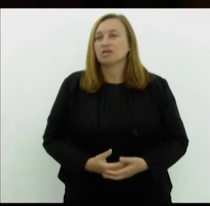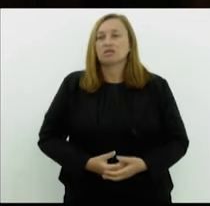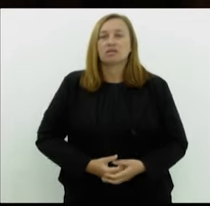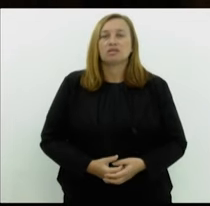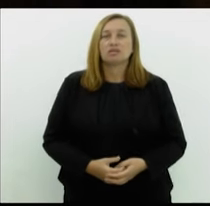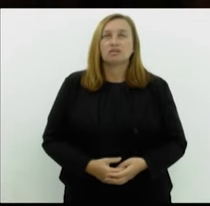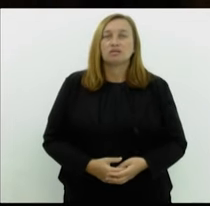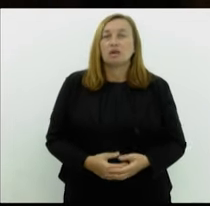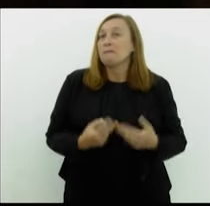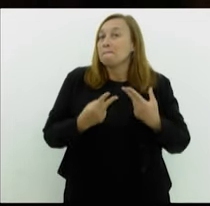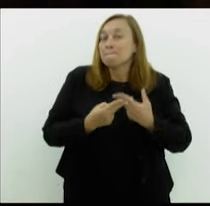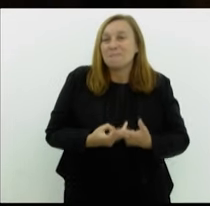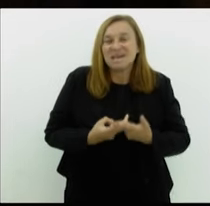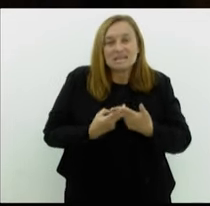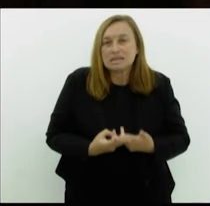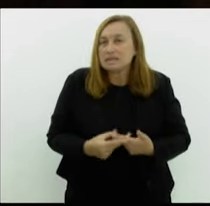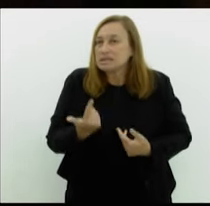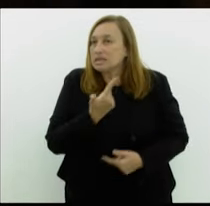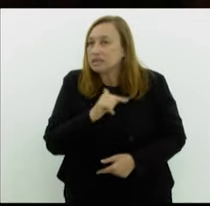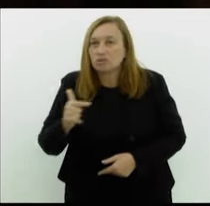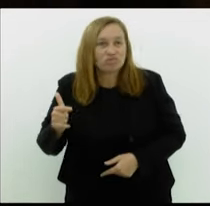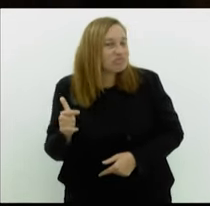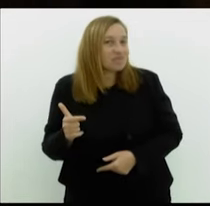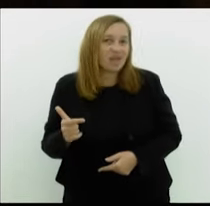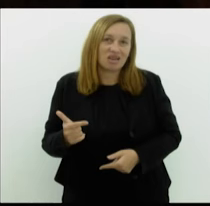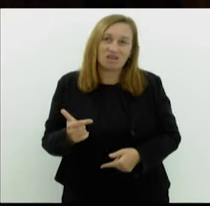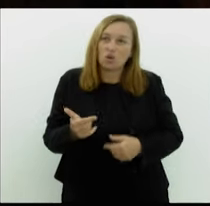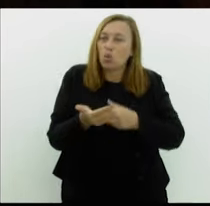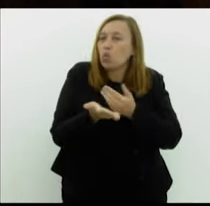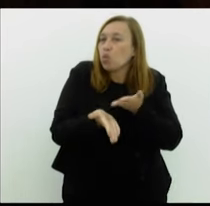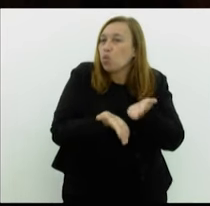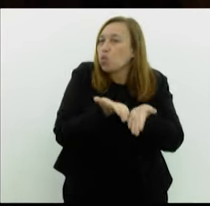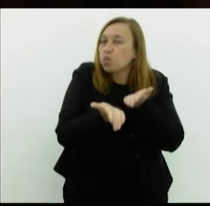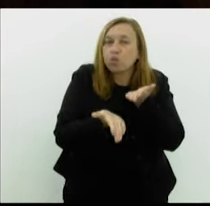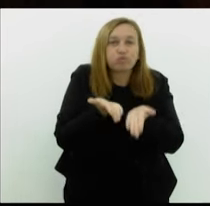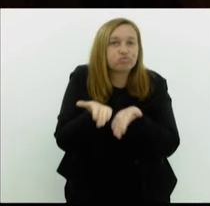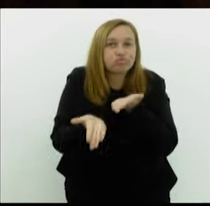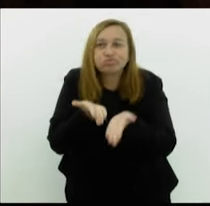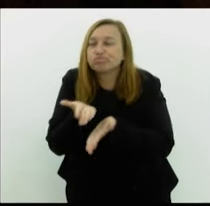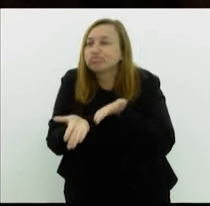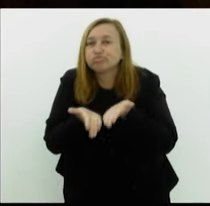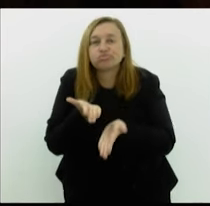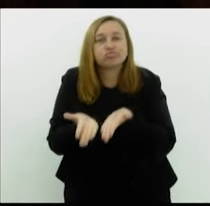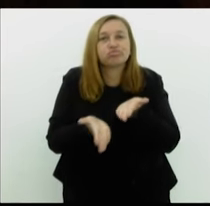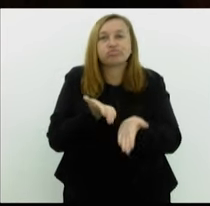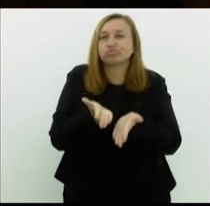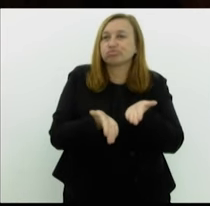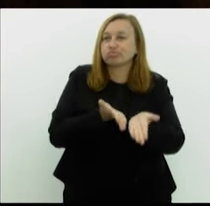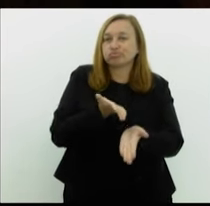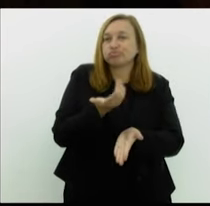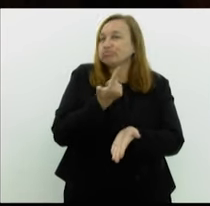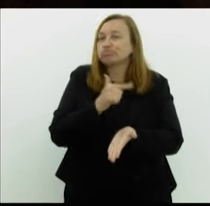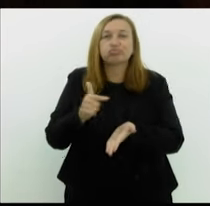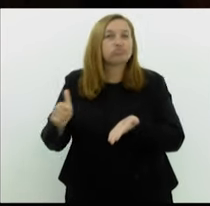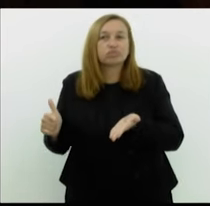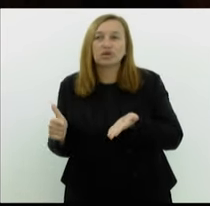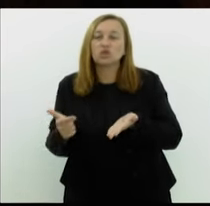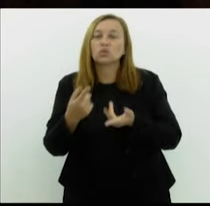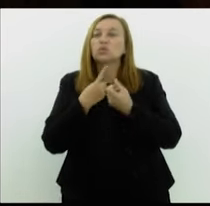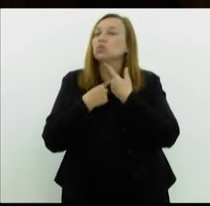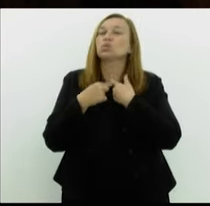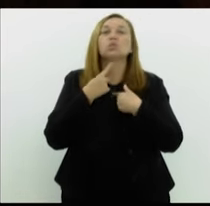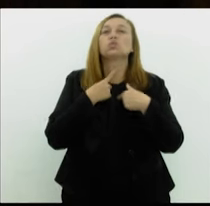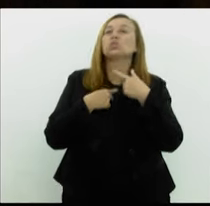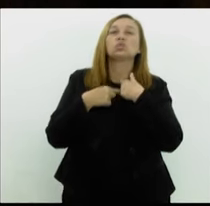diz no popular, ele não tem mais zelo, como se diz abertamente, ele não tem mais